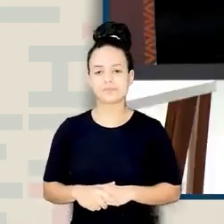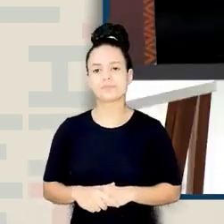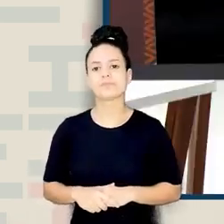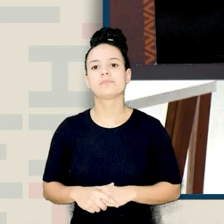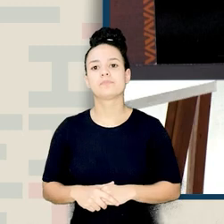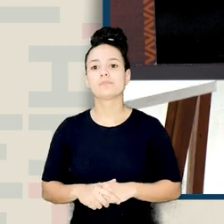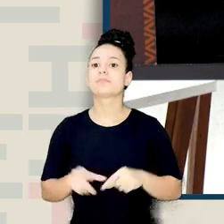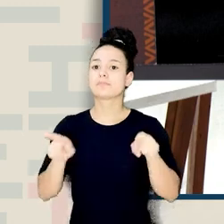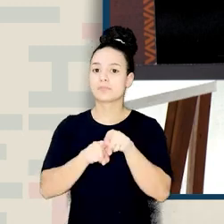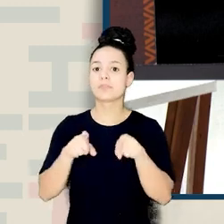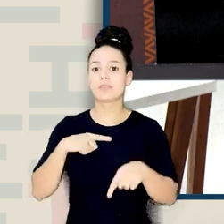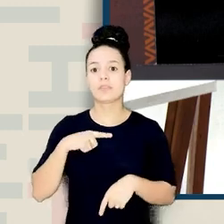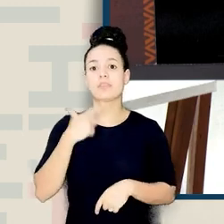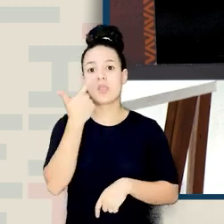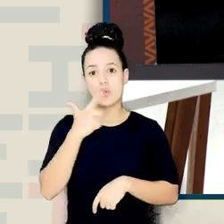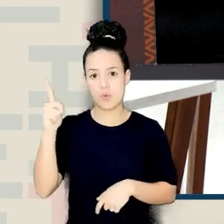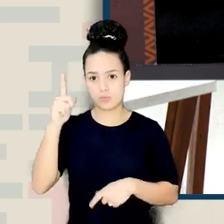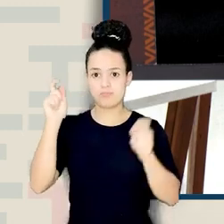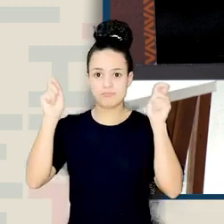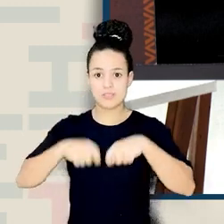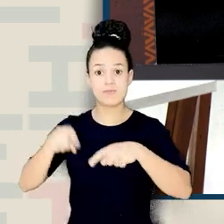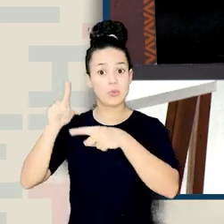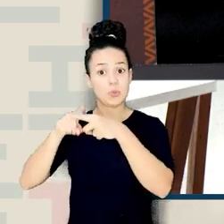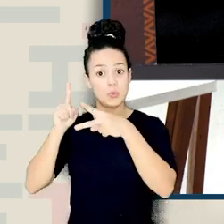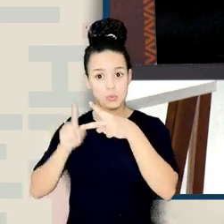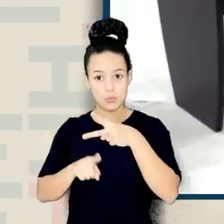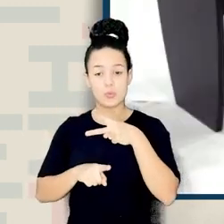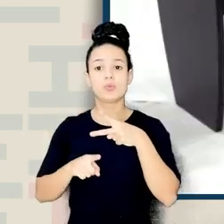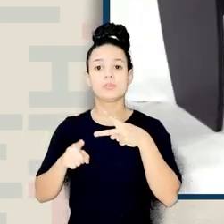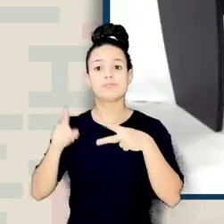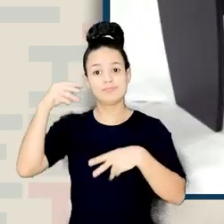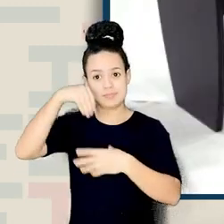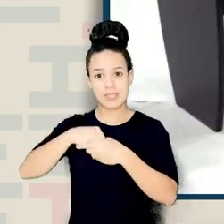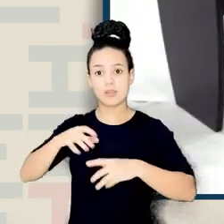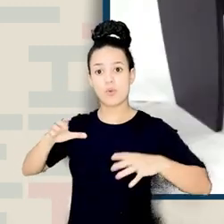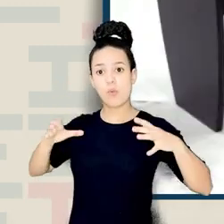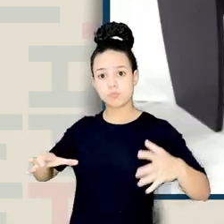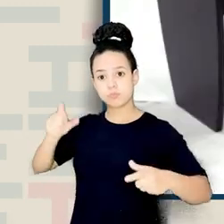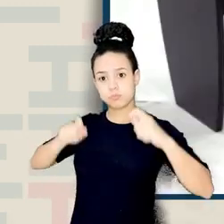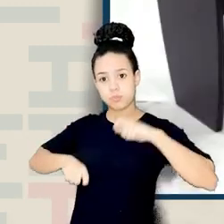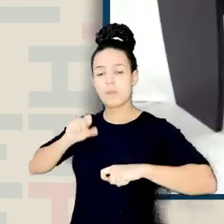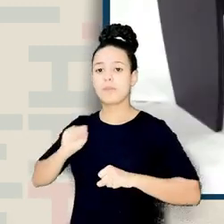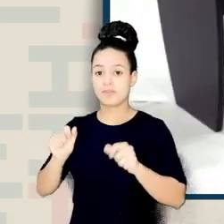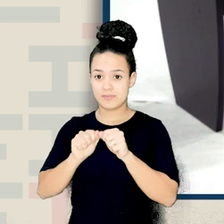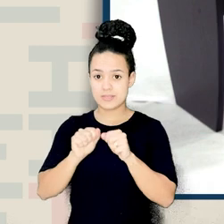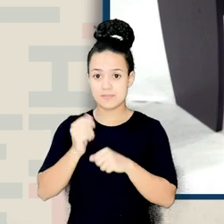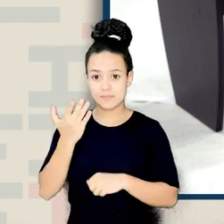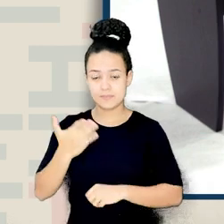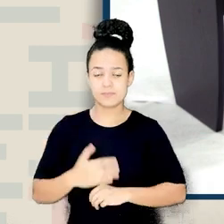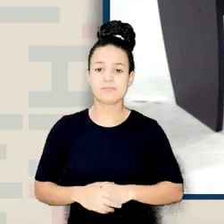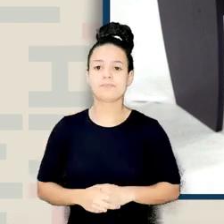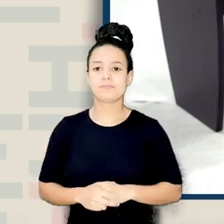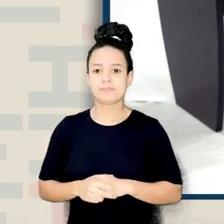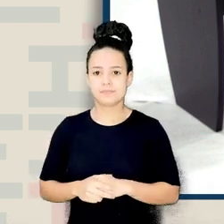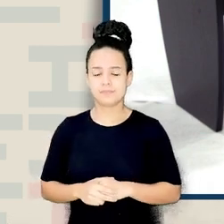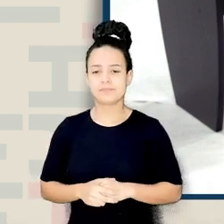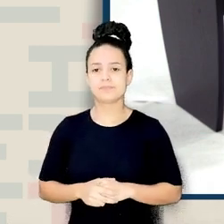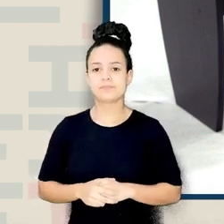Eu também tenho mais duas possibilidades de execução desse toque na alfaia. Posso fazer